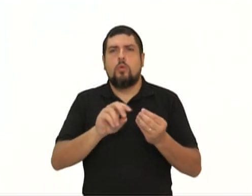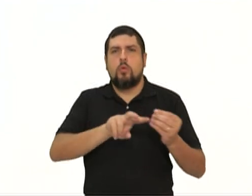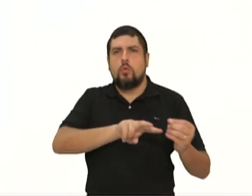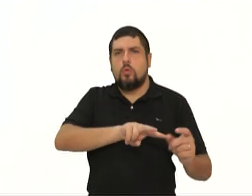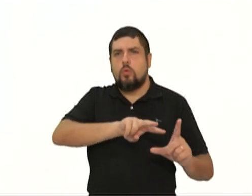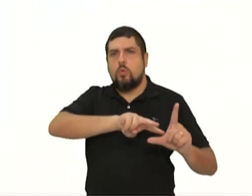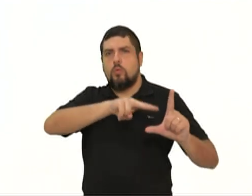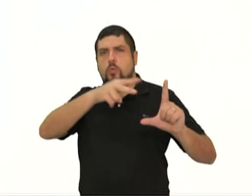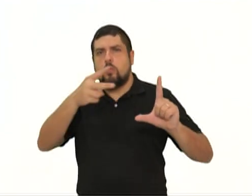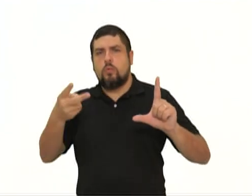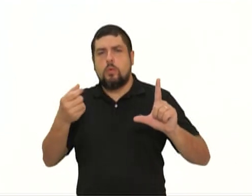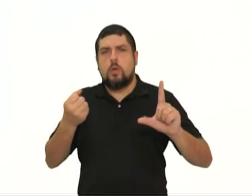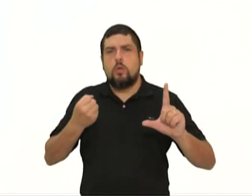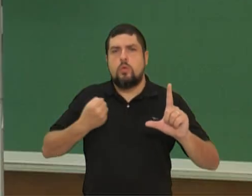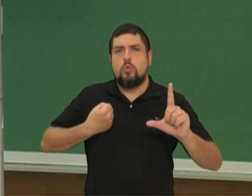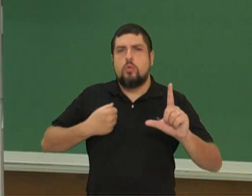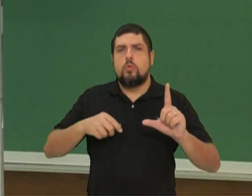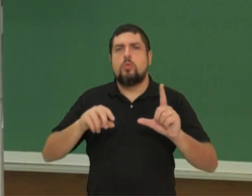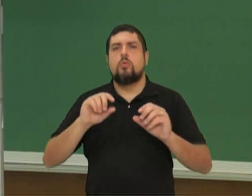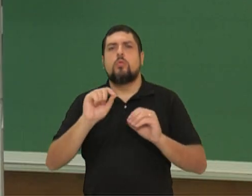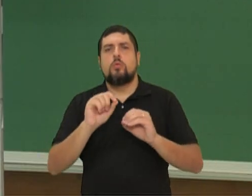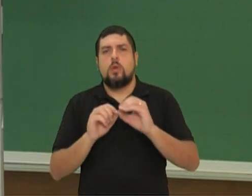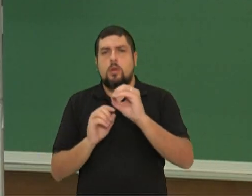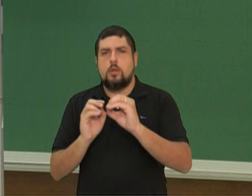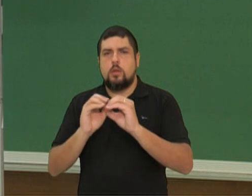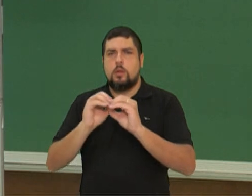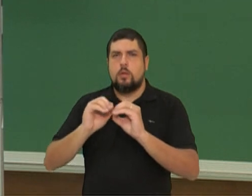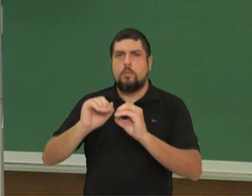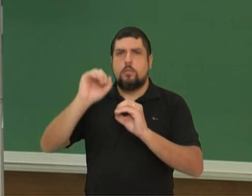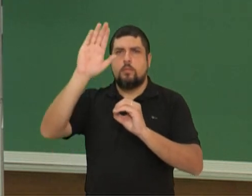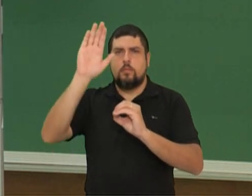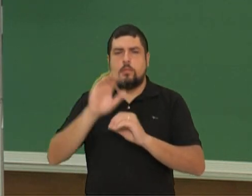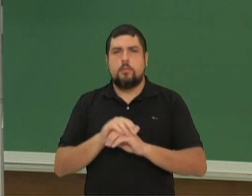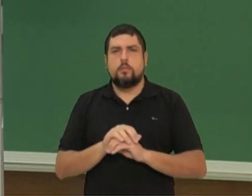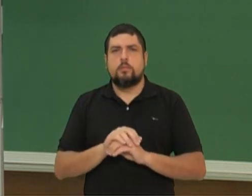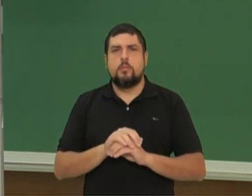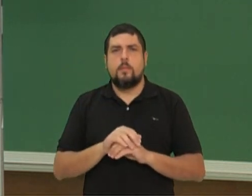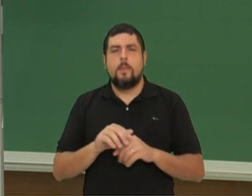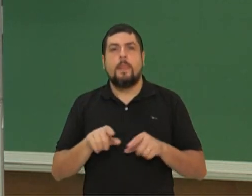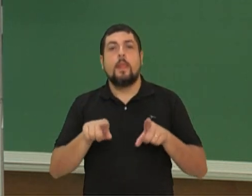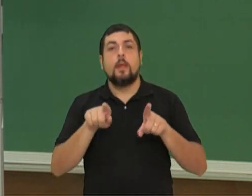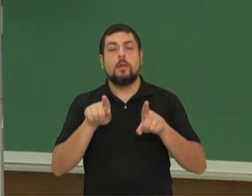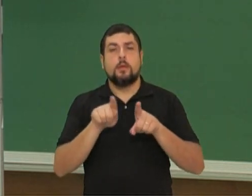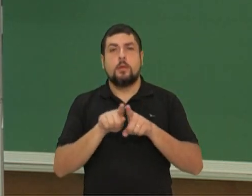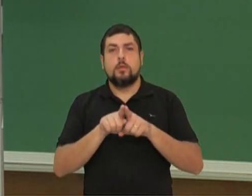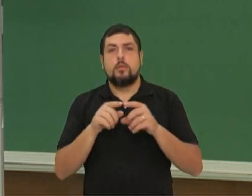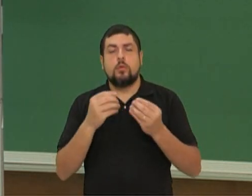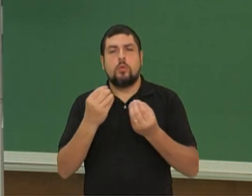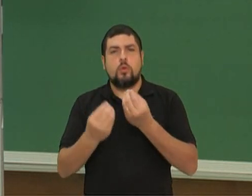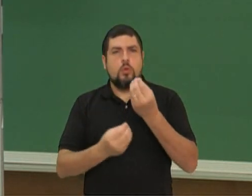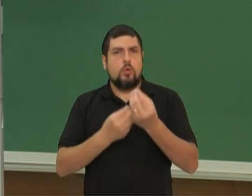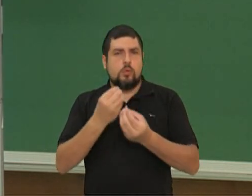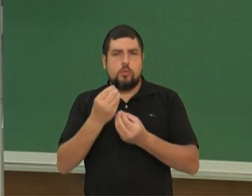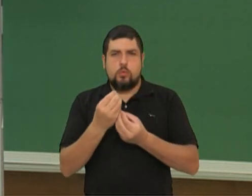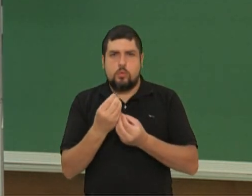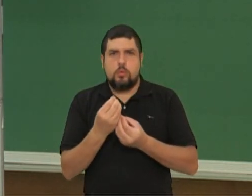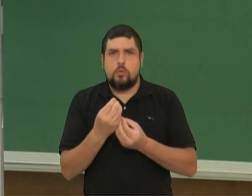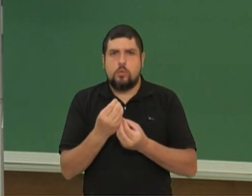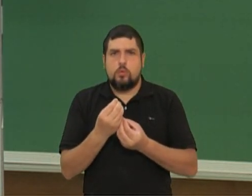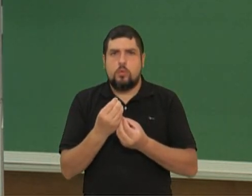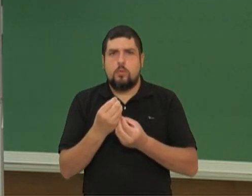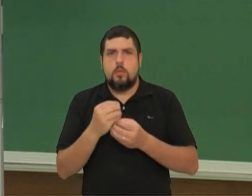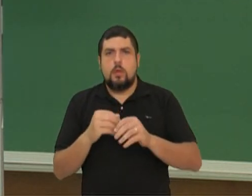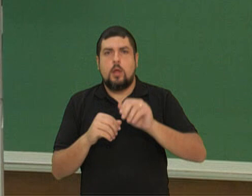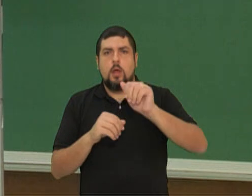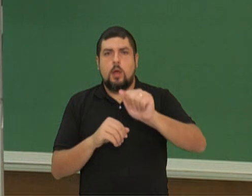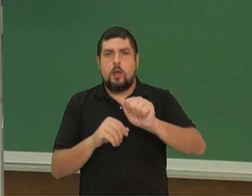não negativos, né? maiores que zero, dada pelo modelo, pela lei de formação de a